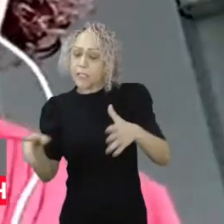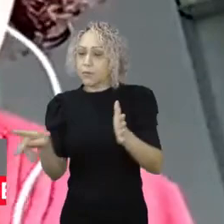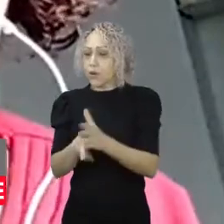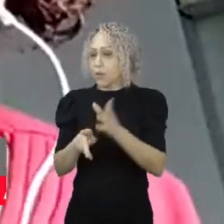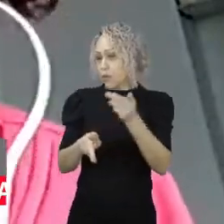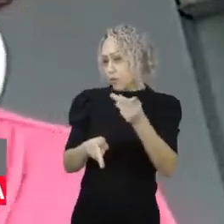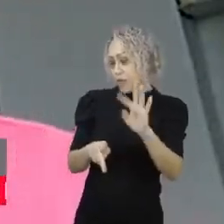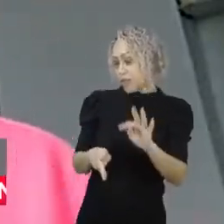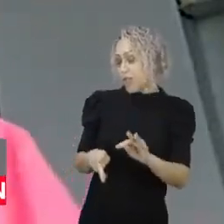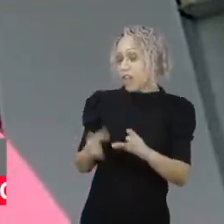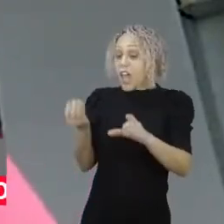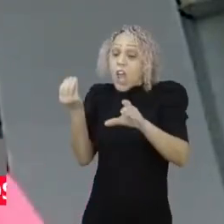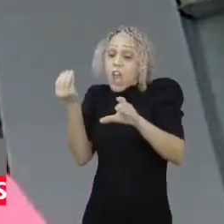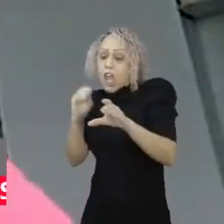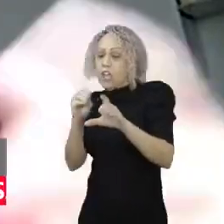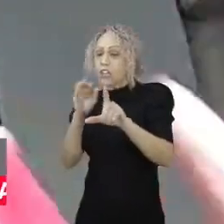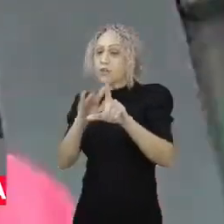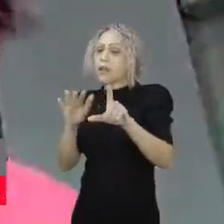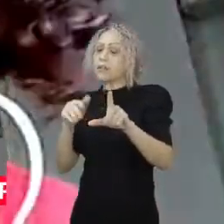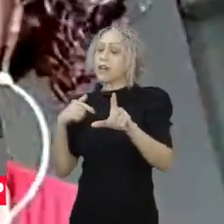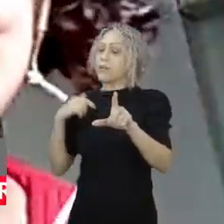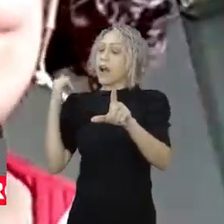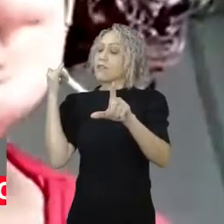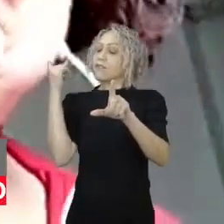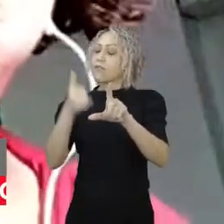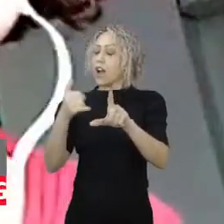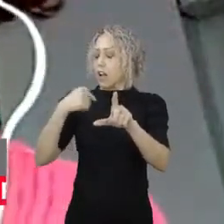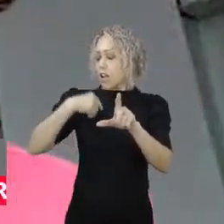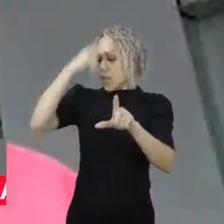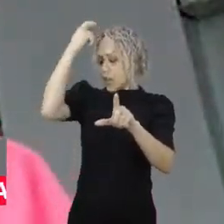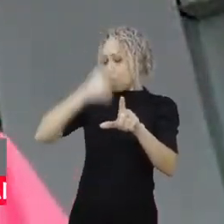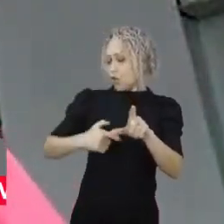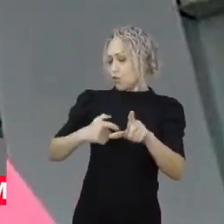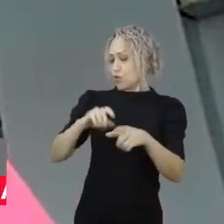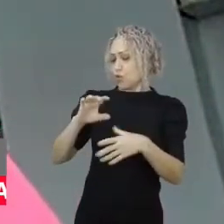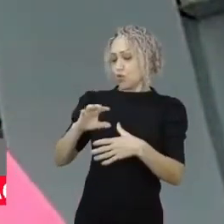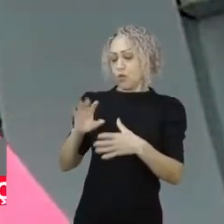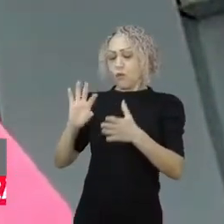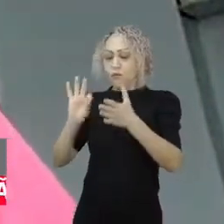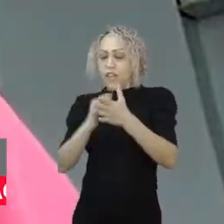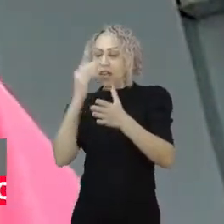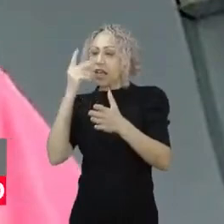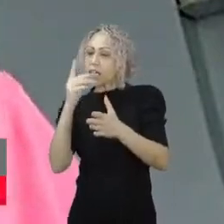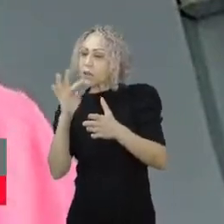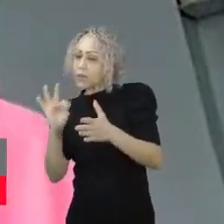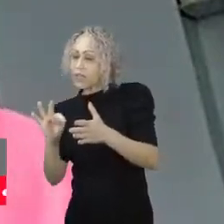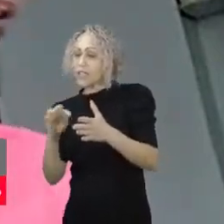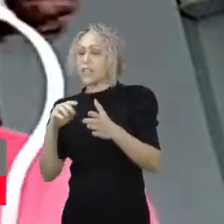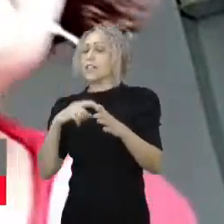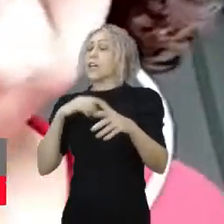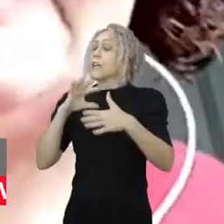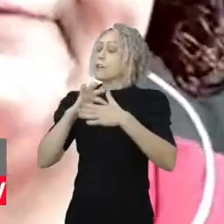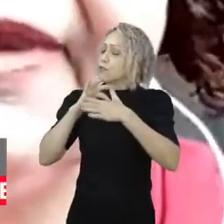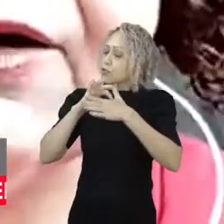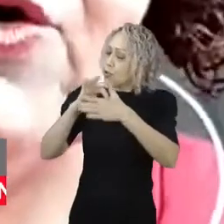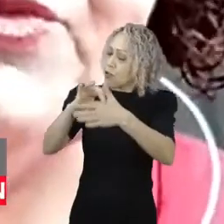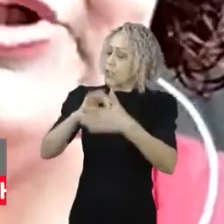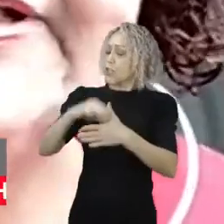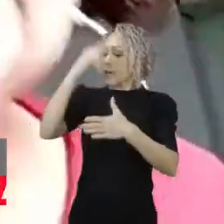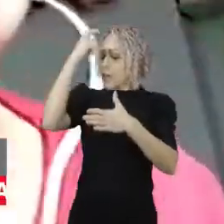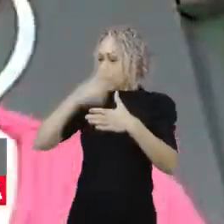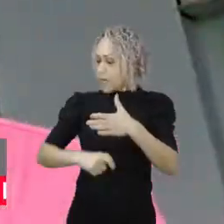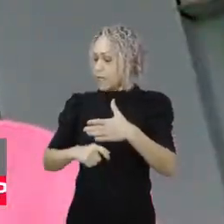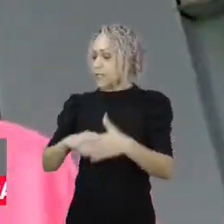uma liderança do movimento social, eu sou uma liderança do meu sindicato, eu tenho história de luta na